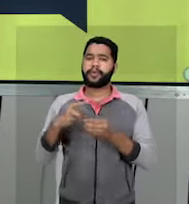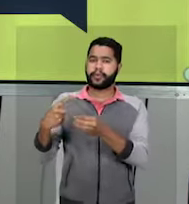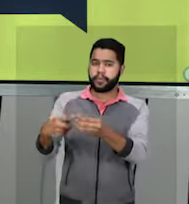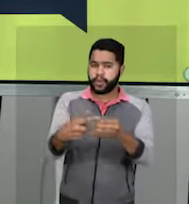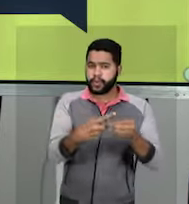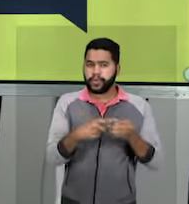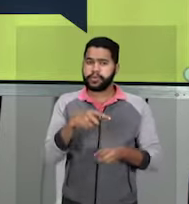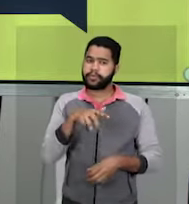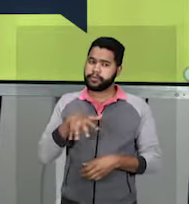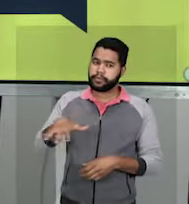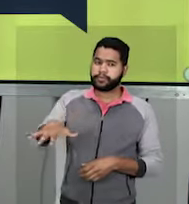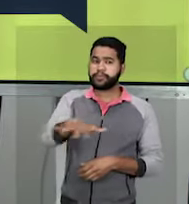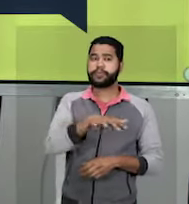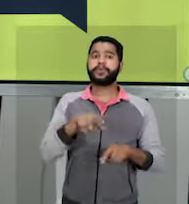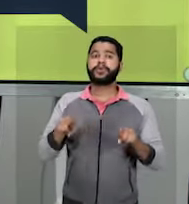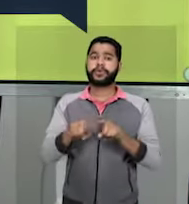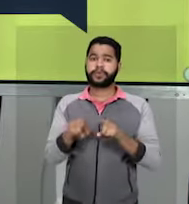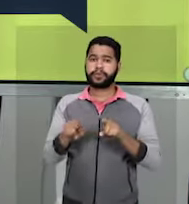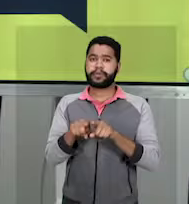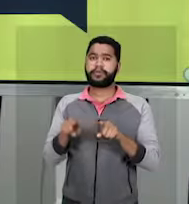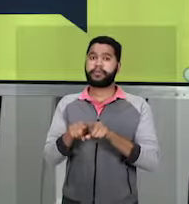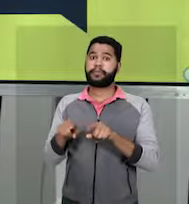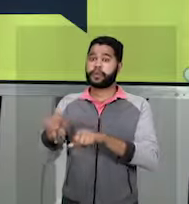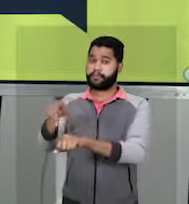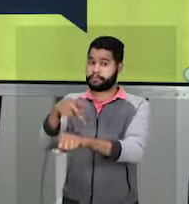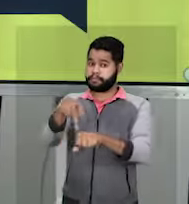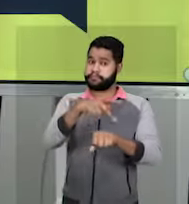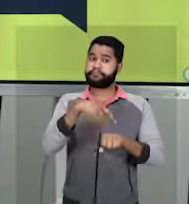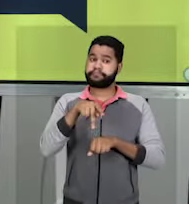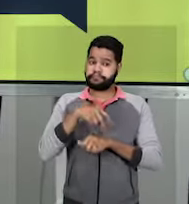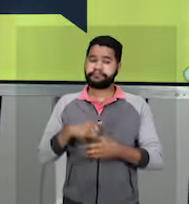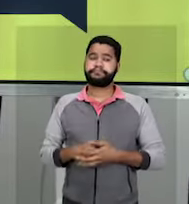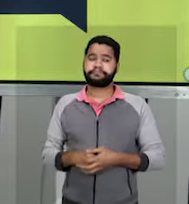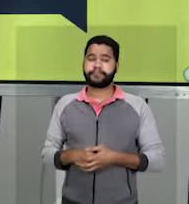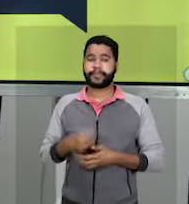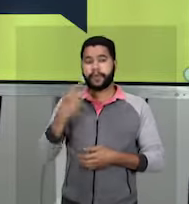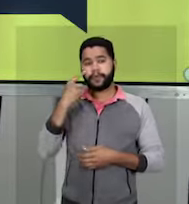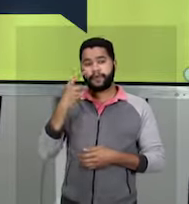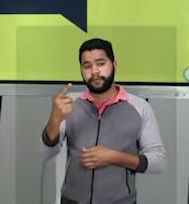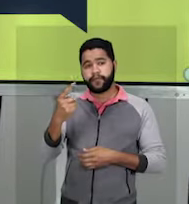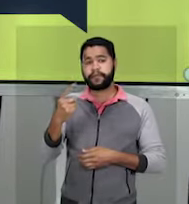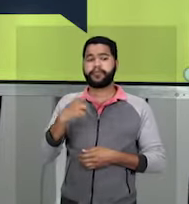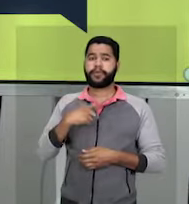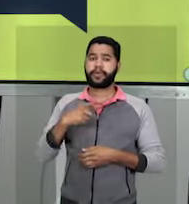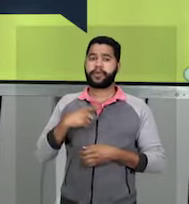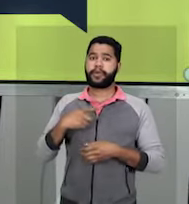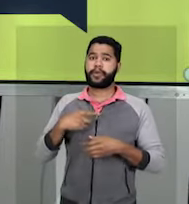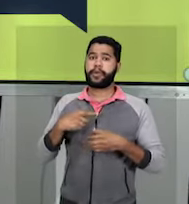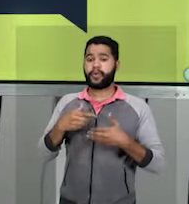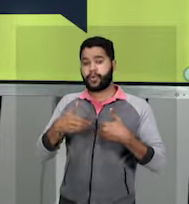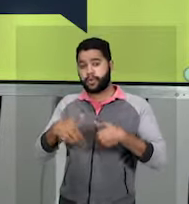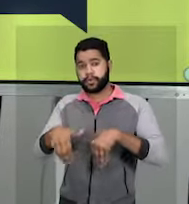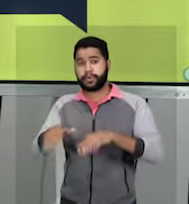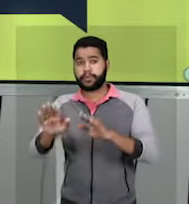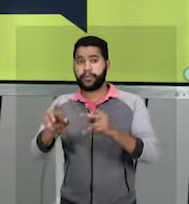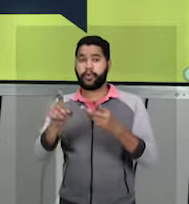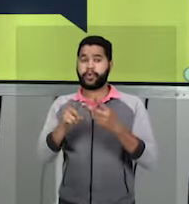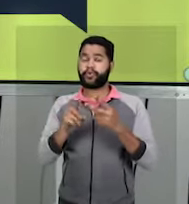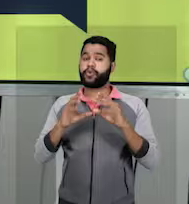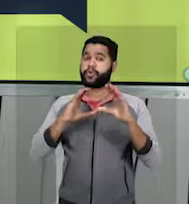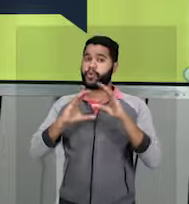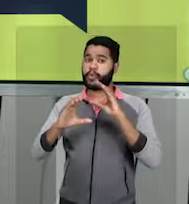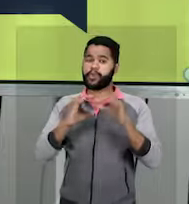municípios e regiões e até entre países então nos vimos que tanto transporte Como a comunicação